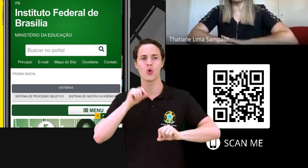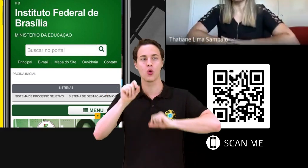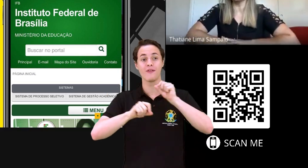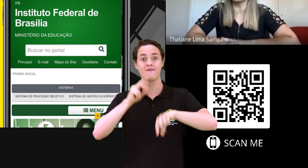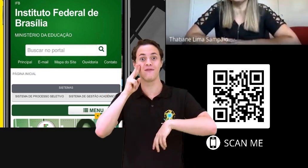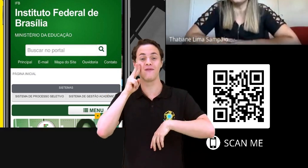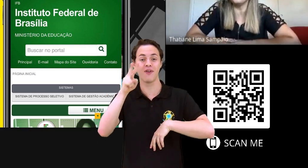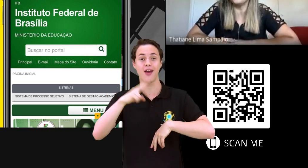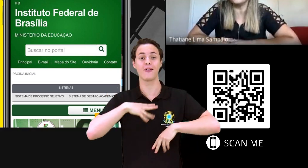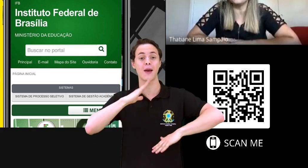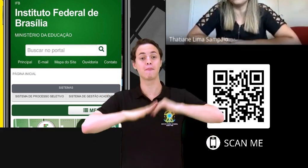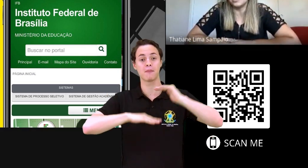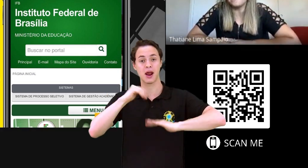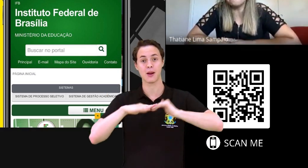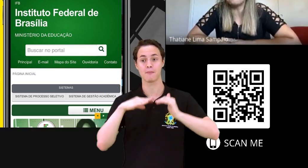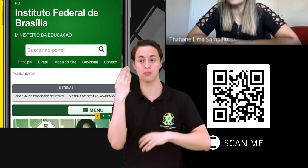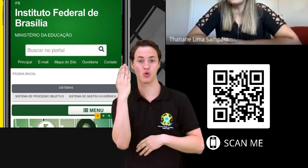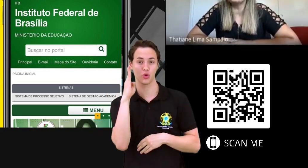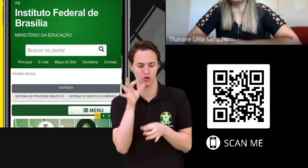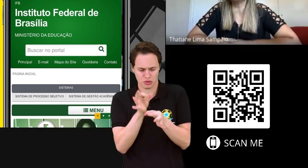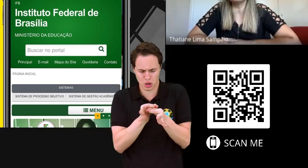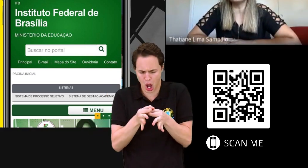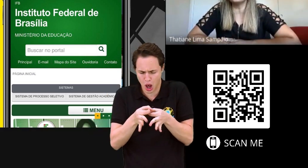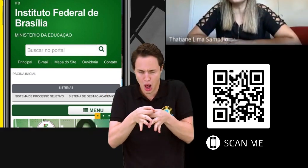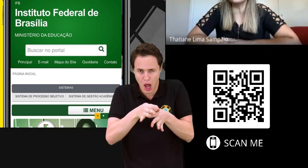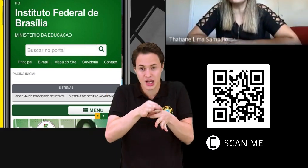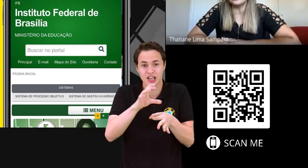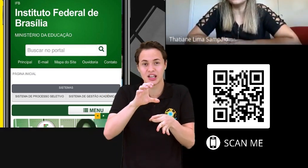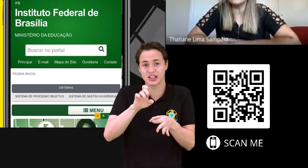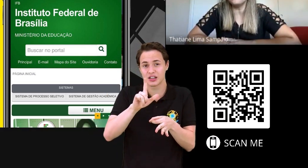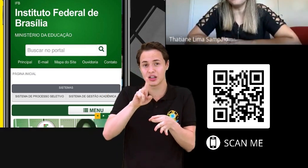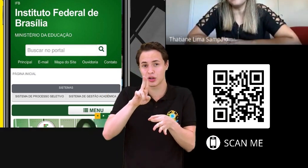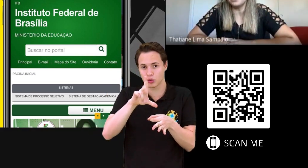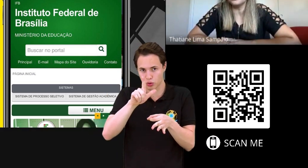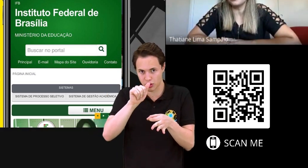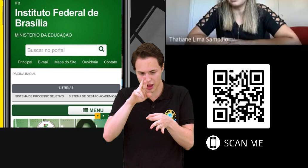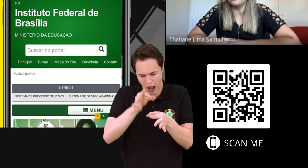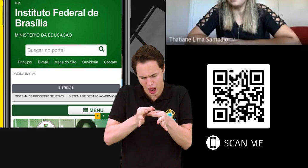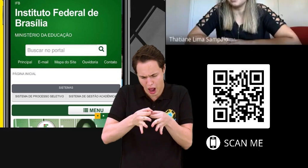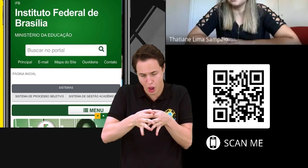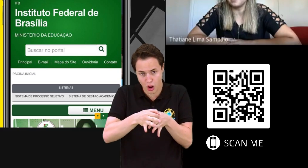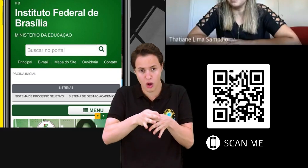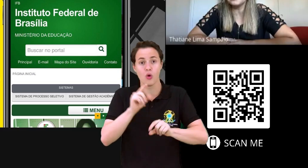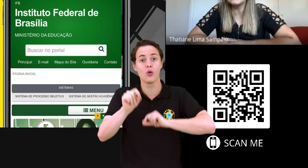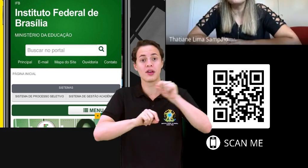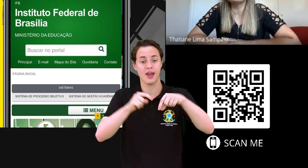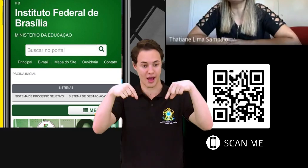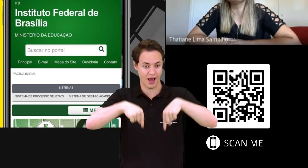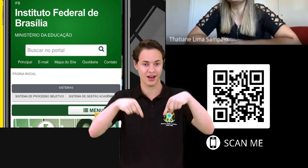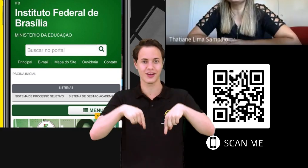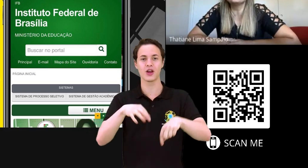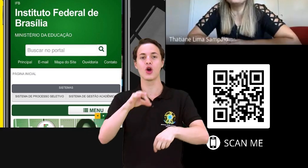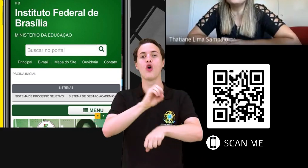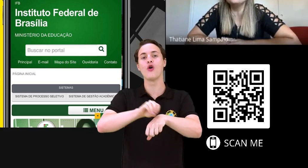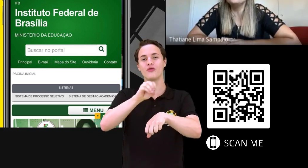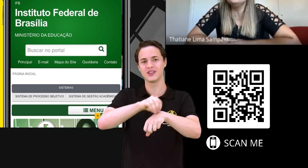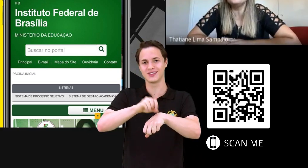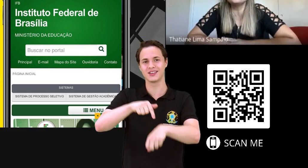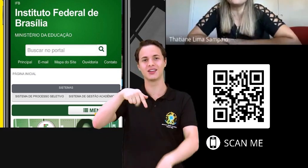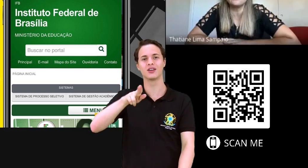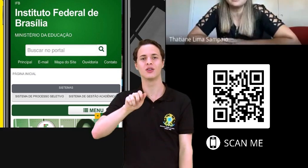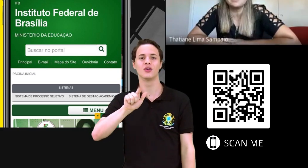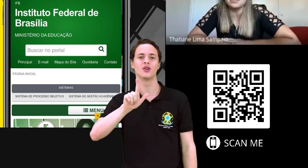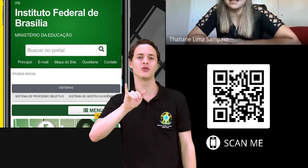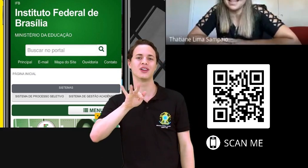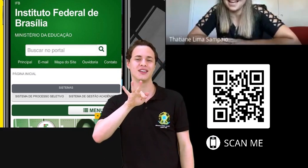forma, práticas em biologia celular, faz parte de um edital que teve fomento do Qualifique Express, para vocês descobrirem o mundo em